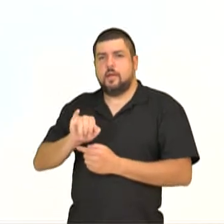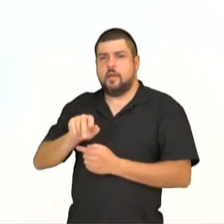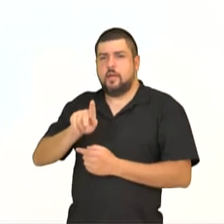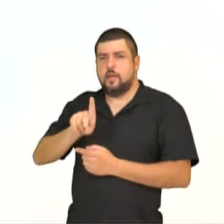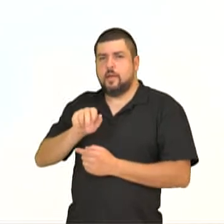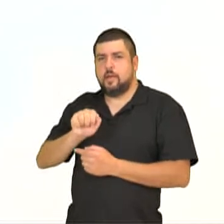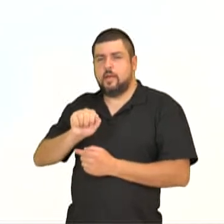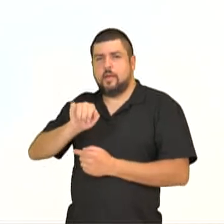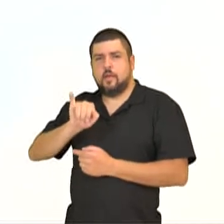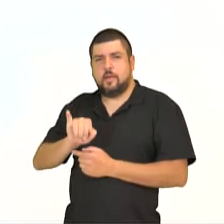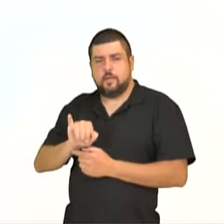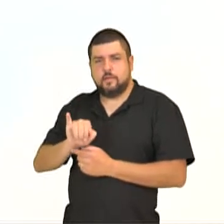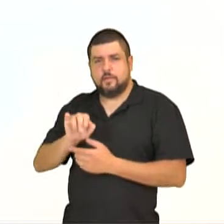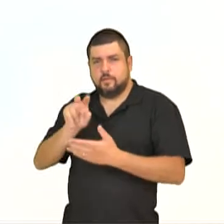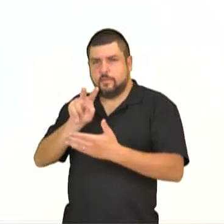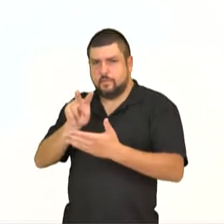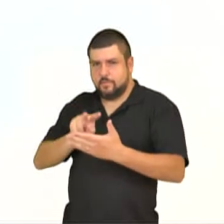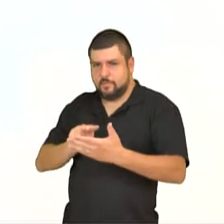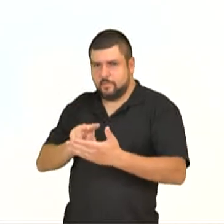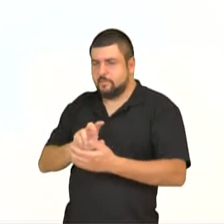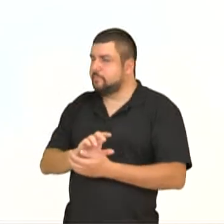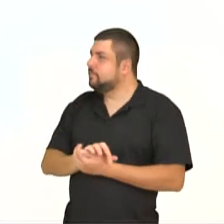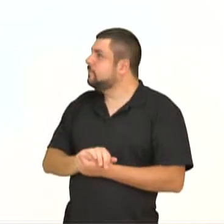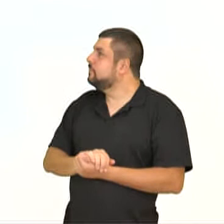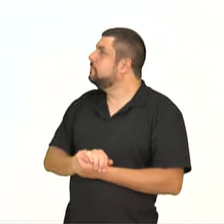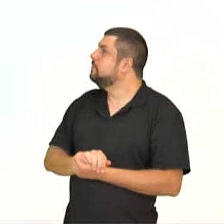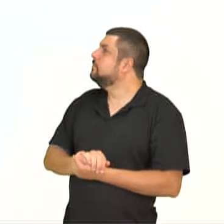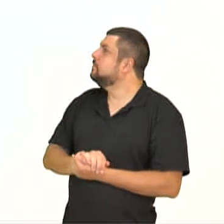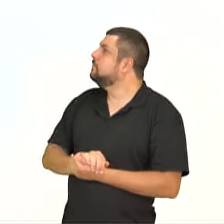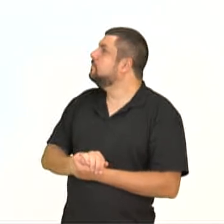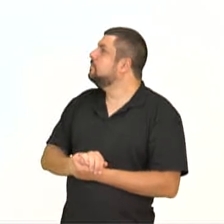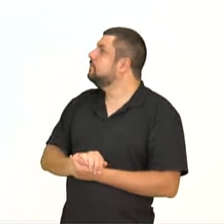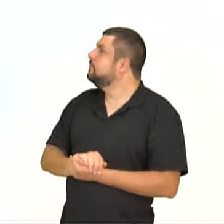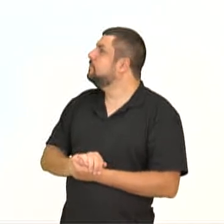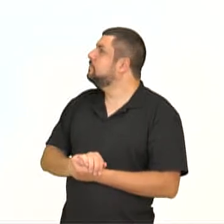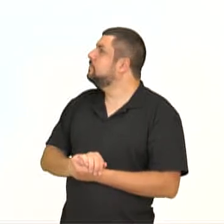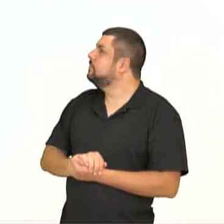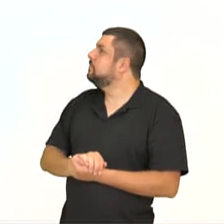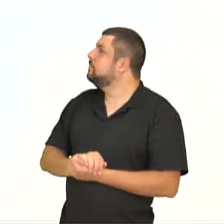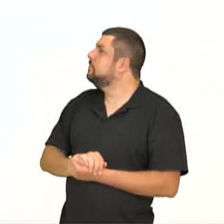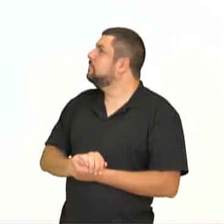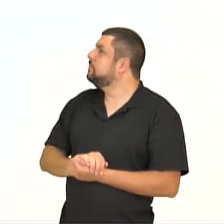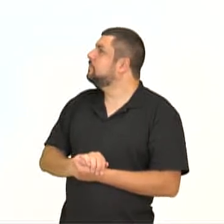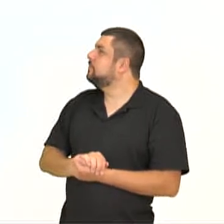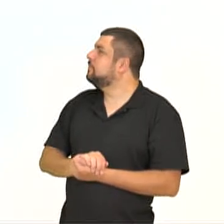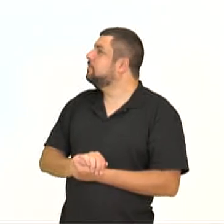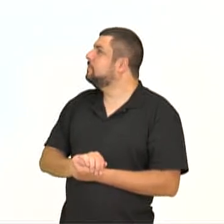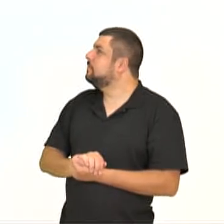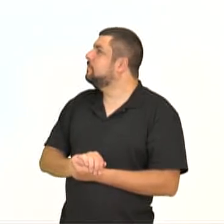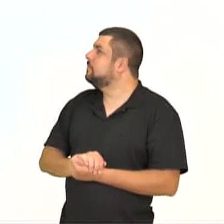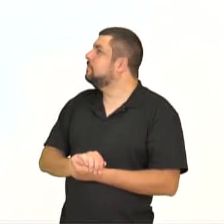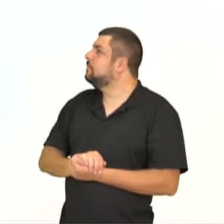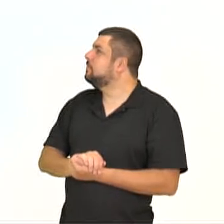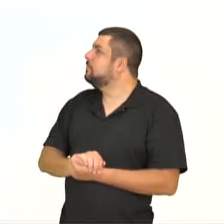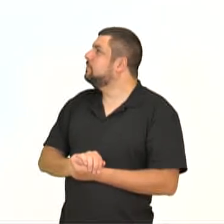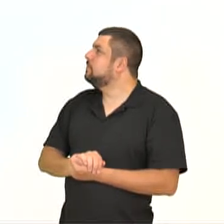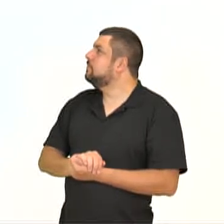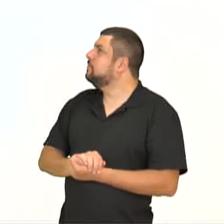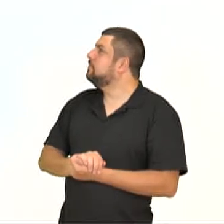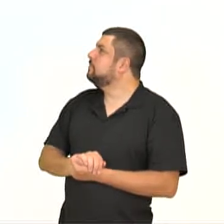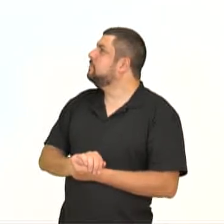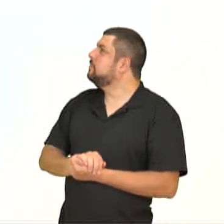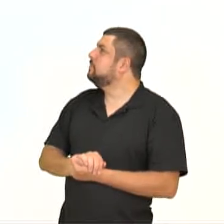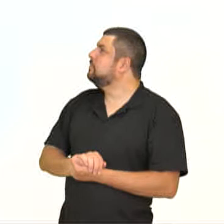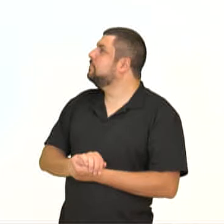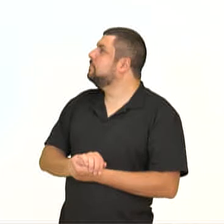corto de origem japonês. A palavra haikai está formada por dois términos. Hai,